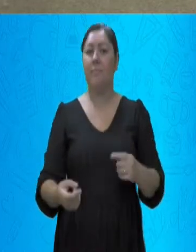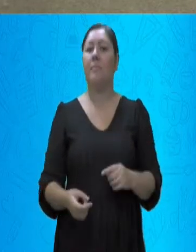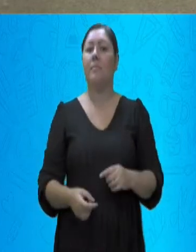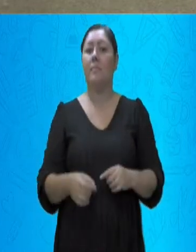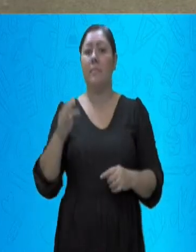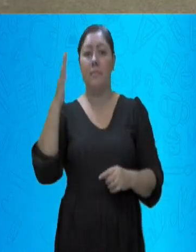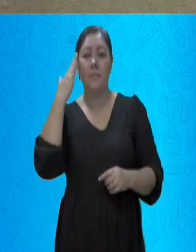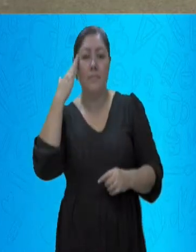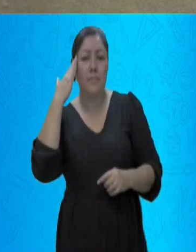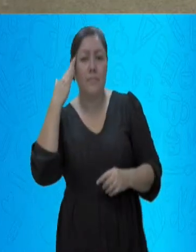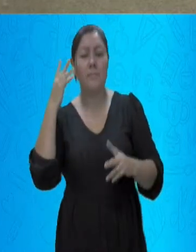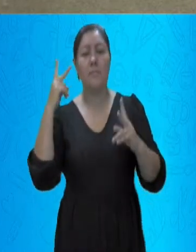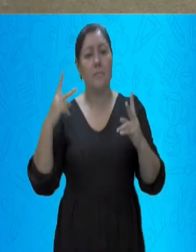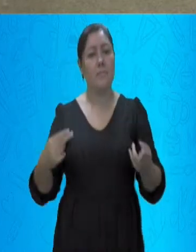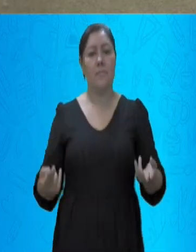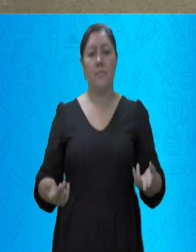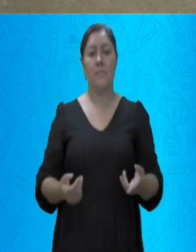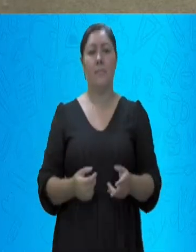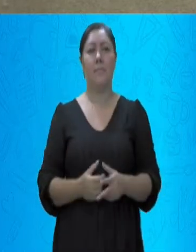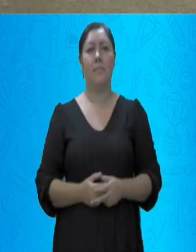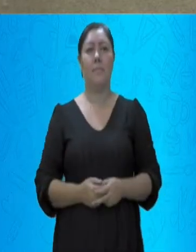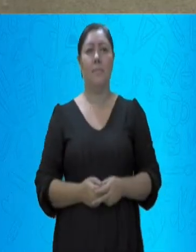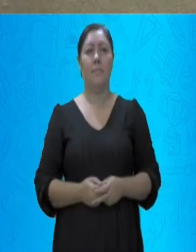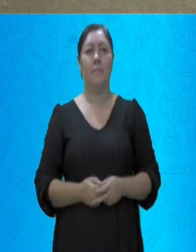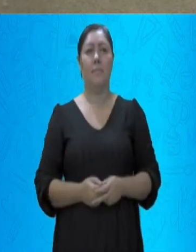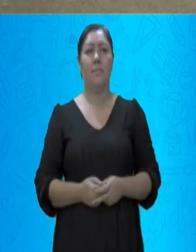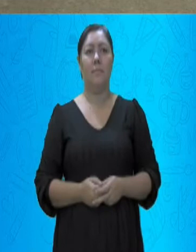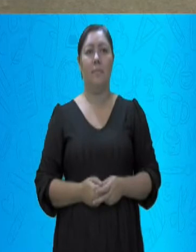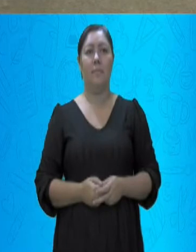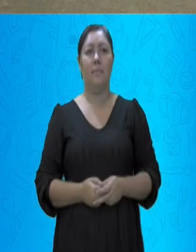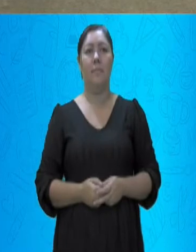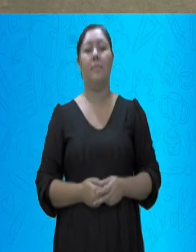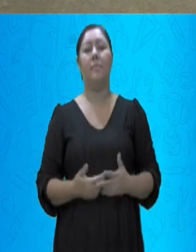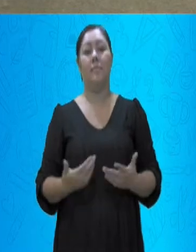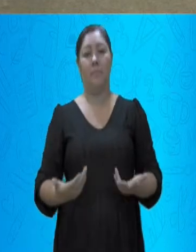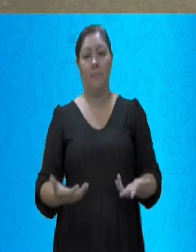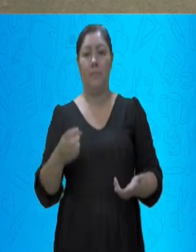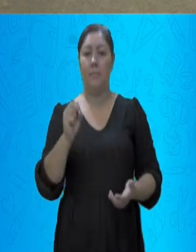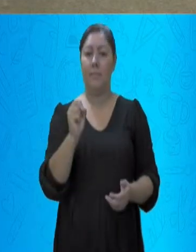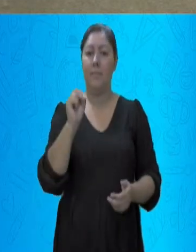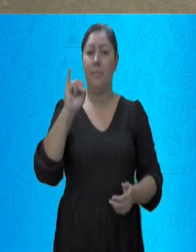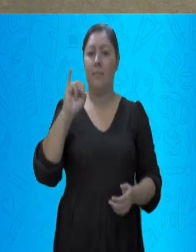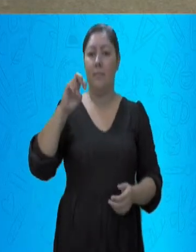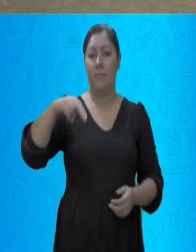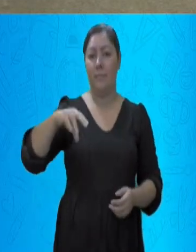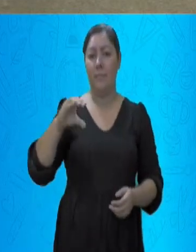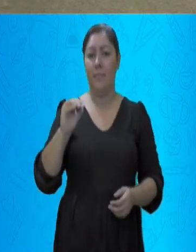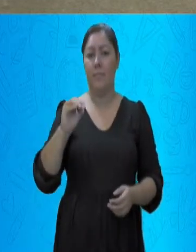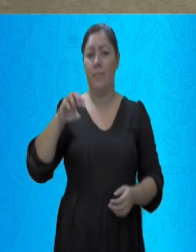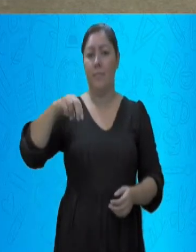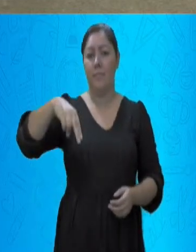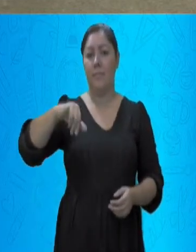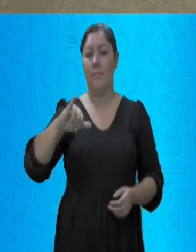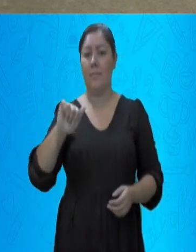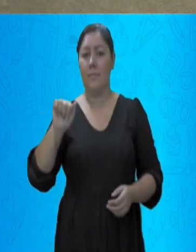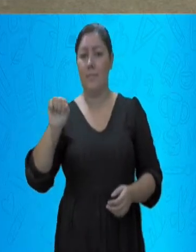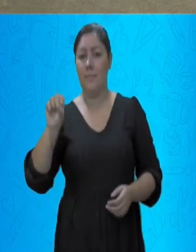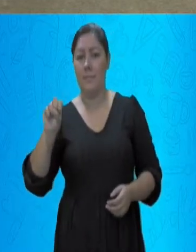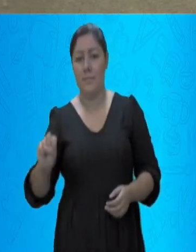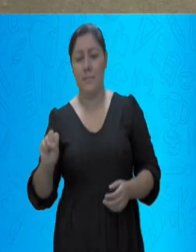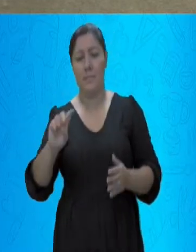ouvir? Elas são palavras sinônimas, elas têm o mesmo sentido ou o mesmo significado.